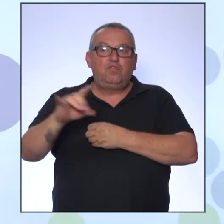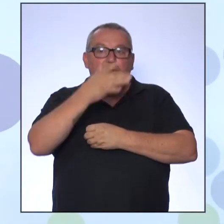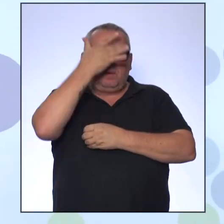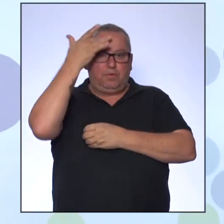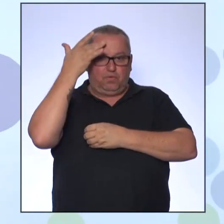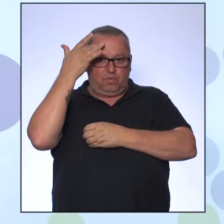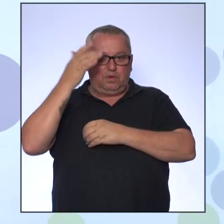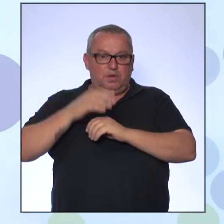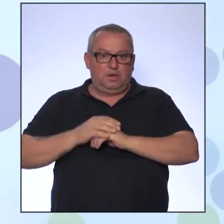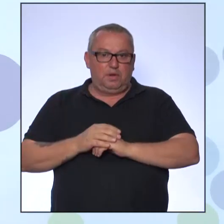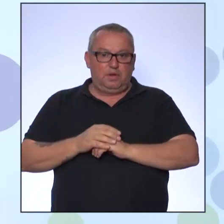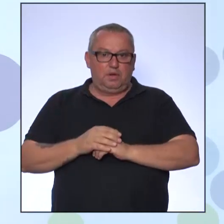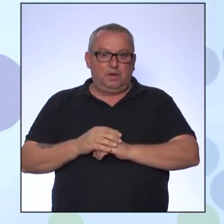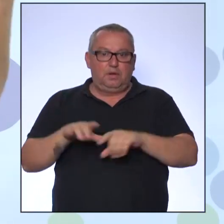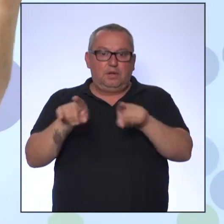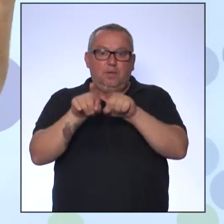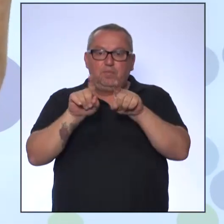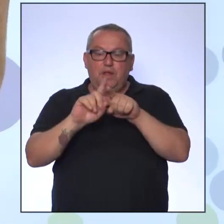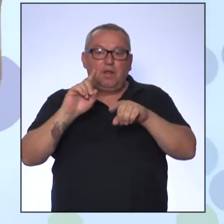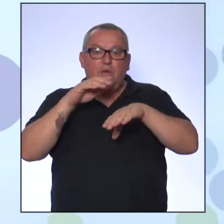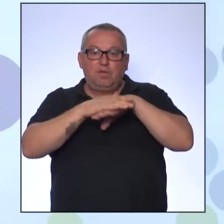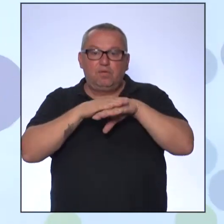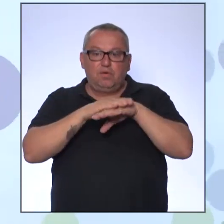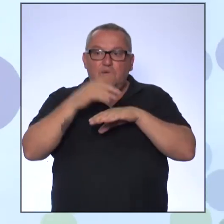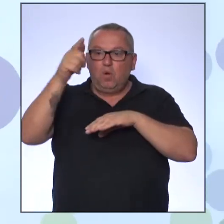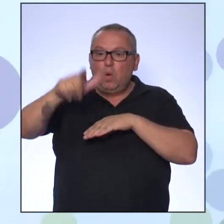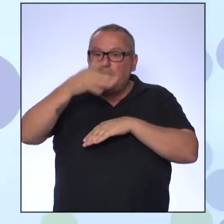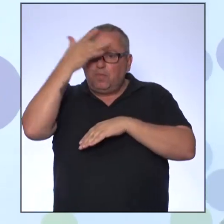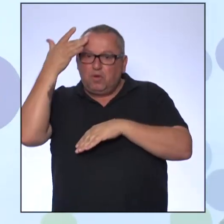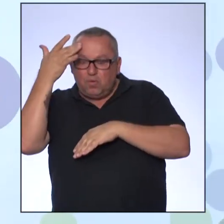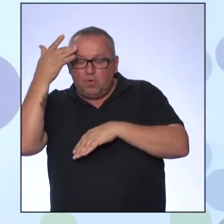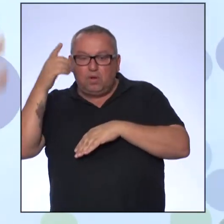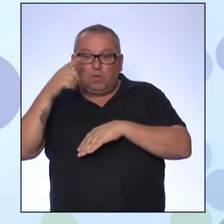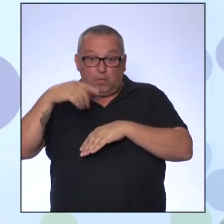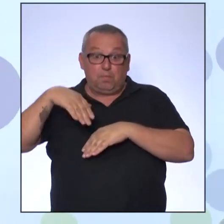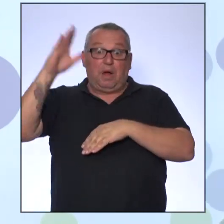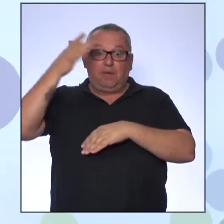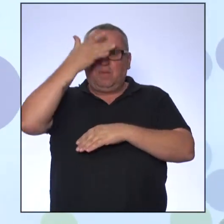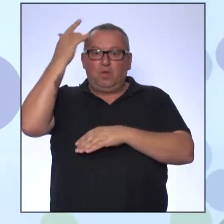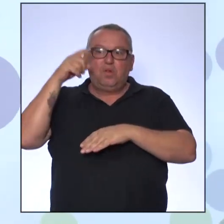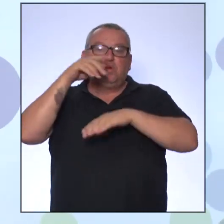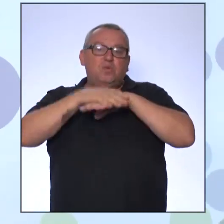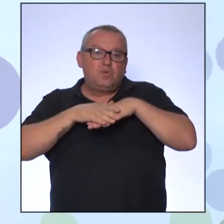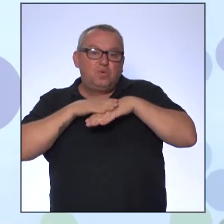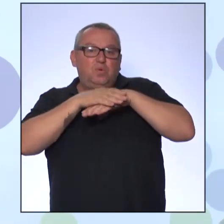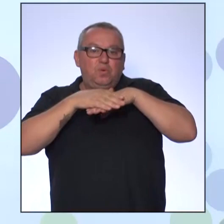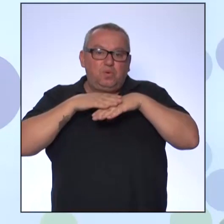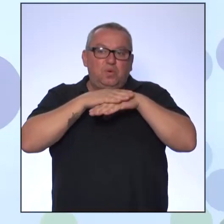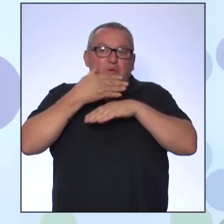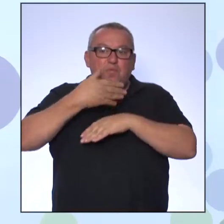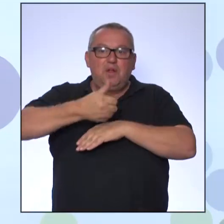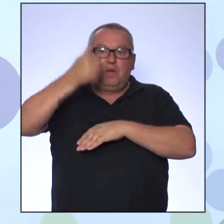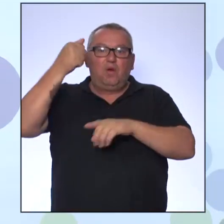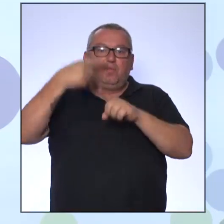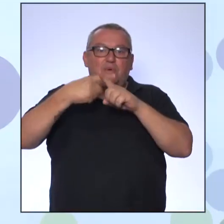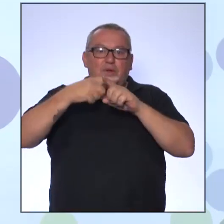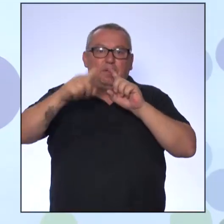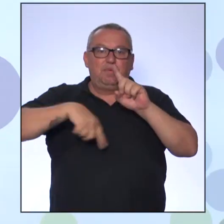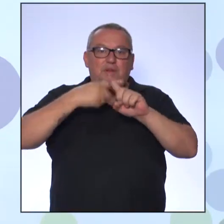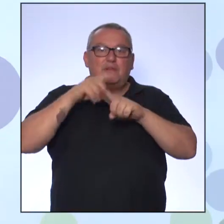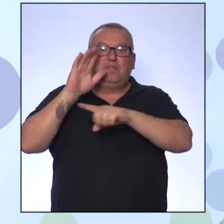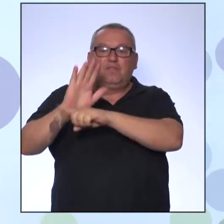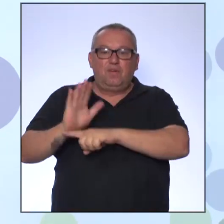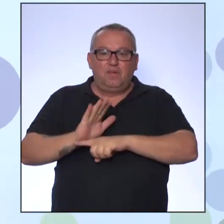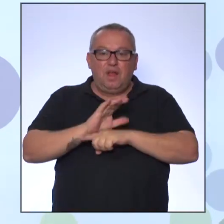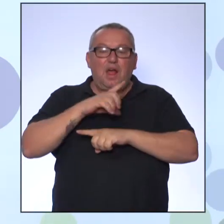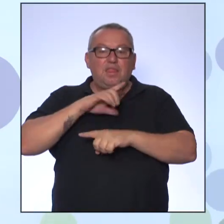pessoa. E não conversar com uma única pessoa. Quanto mais pessoas você conversar, melhor, porque mais isso vai te ajudar